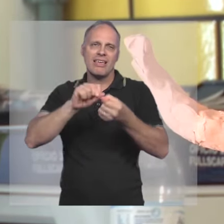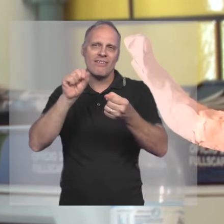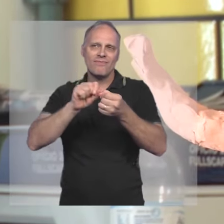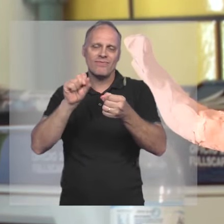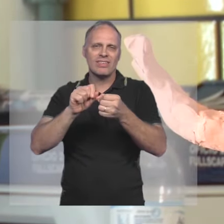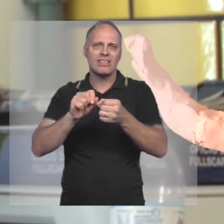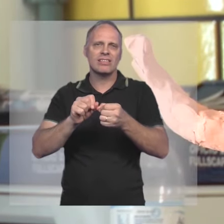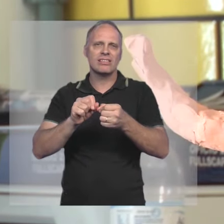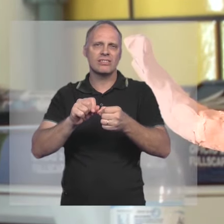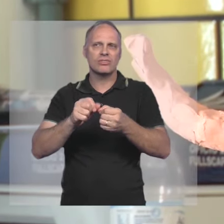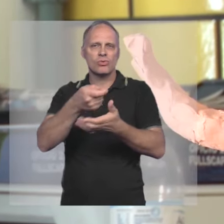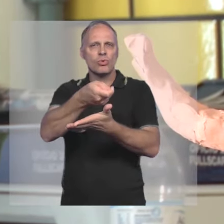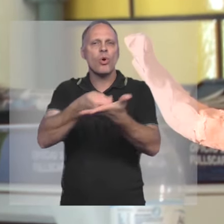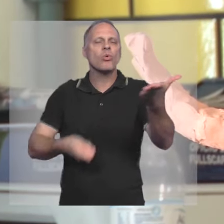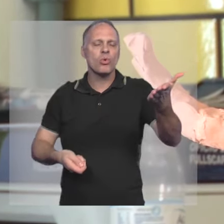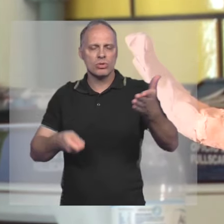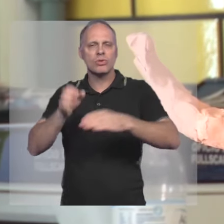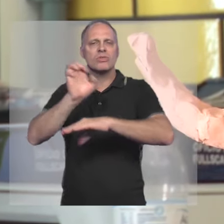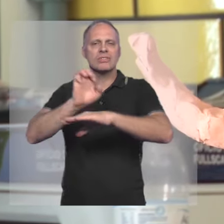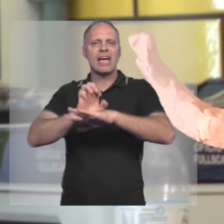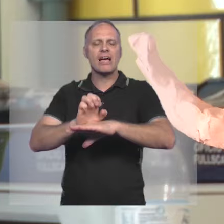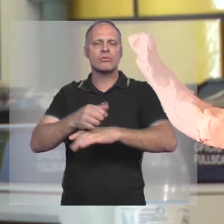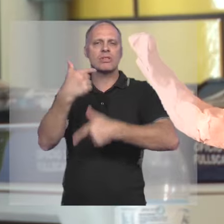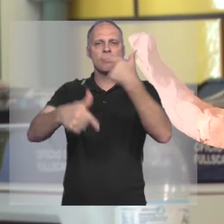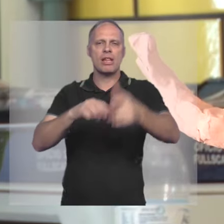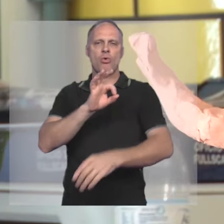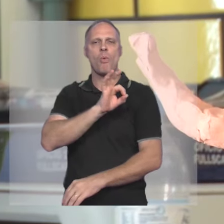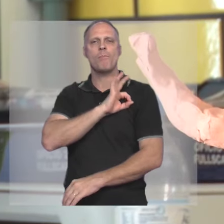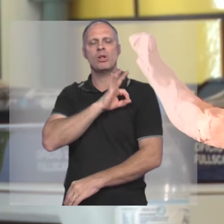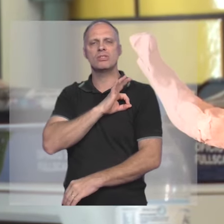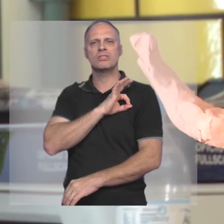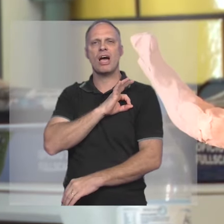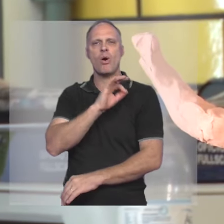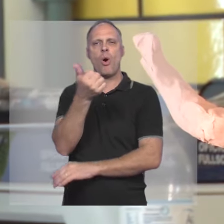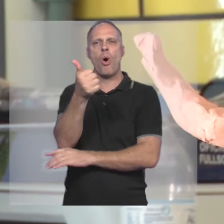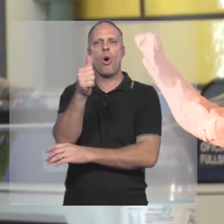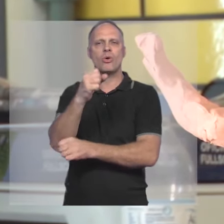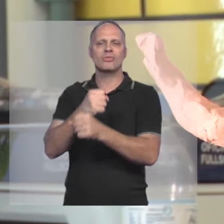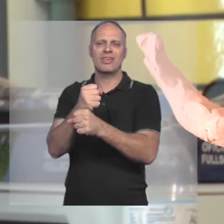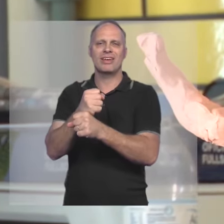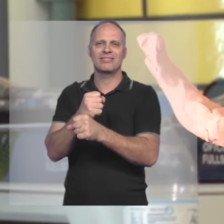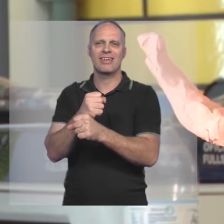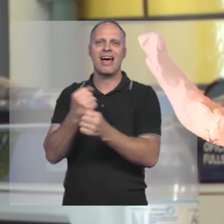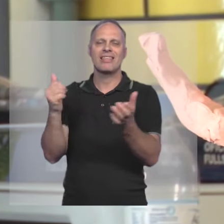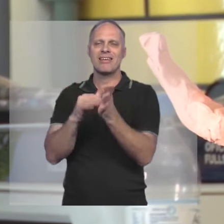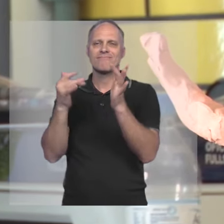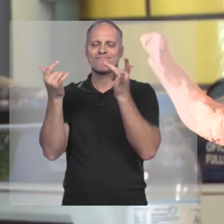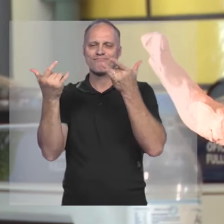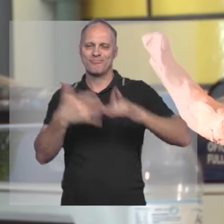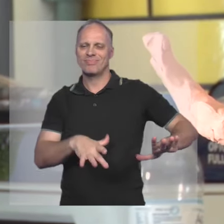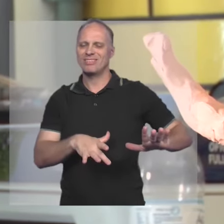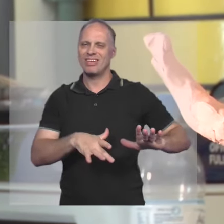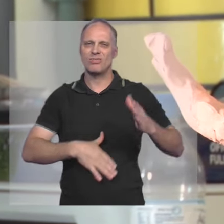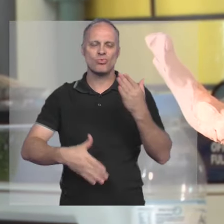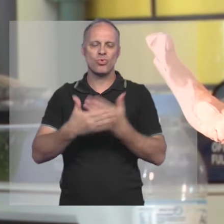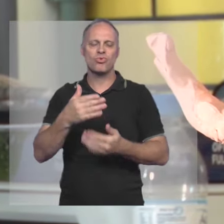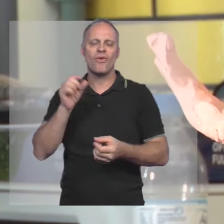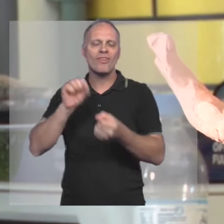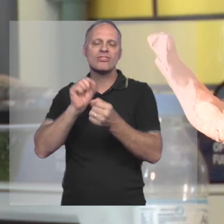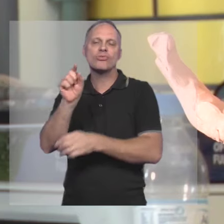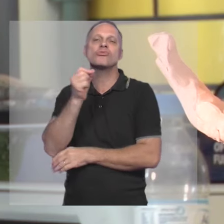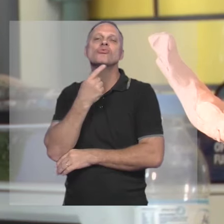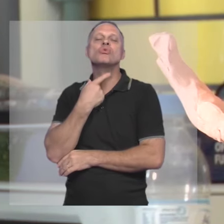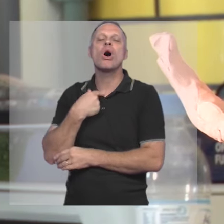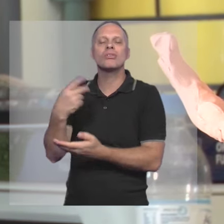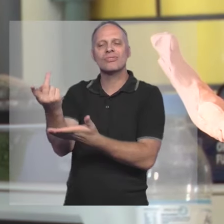para o estado e fui policial durante 11 anos, até que eu resolvi, não, vou largar isso e viver exclusivamente do que eu